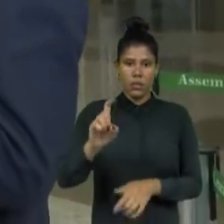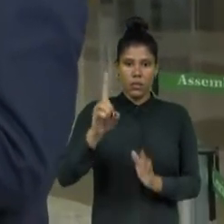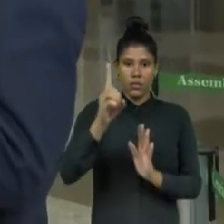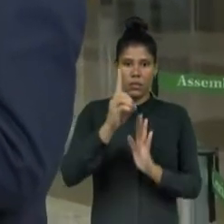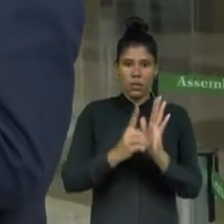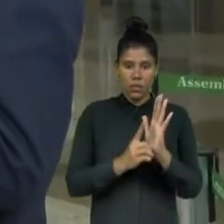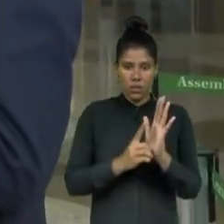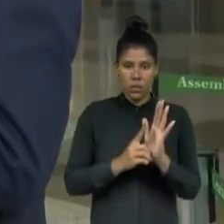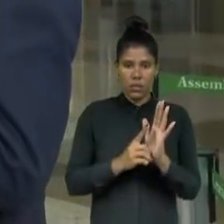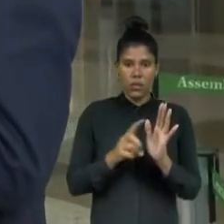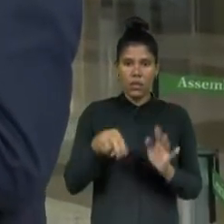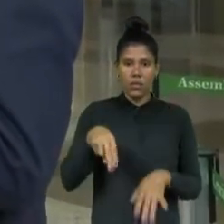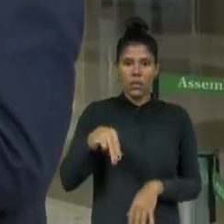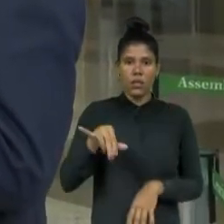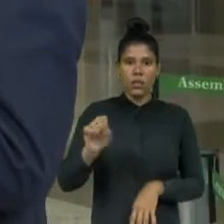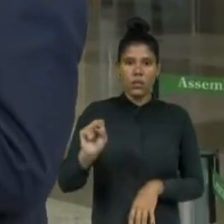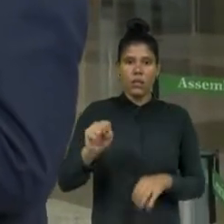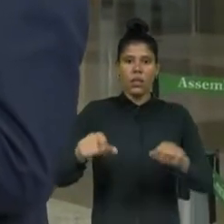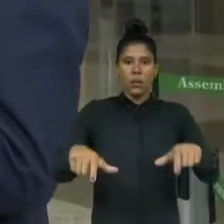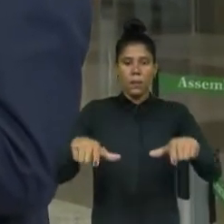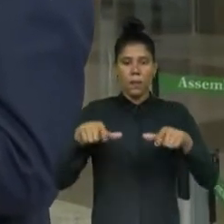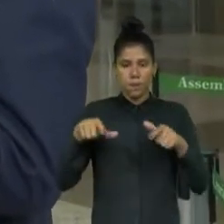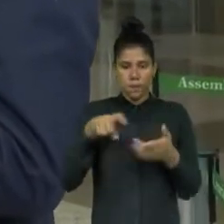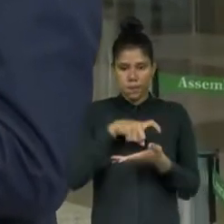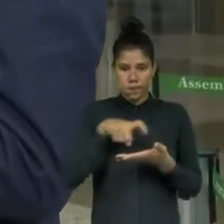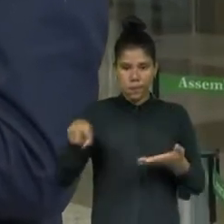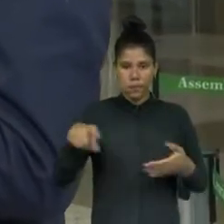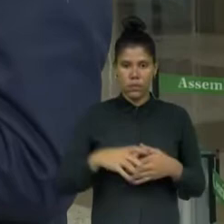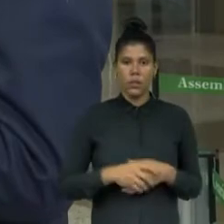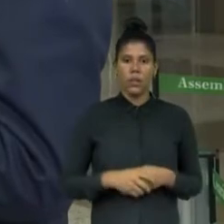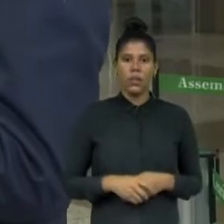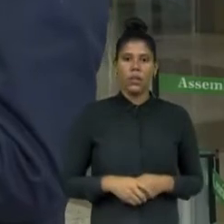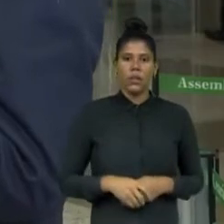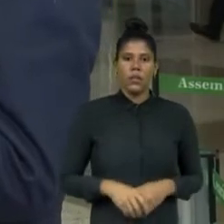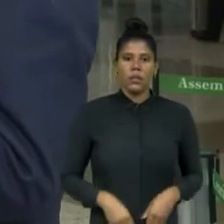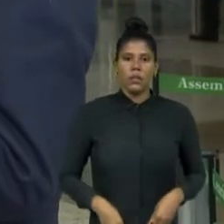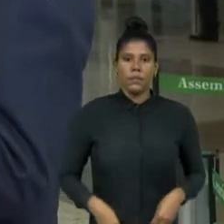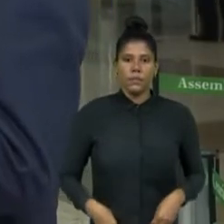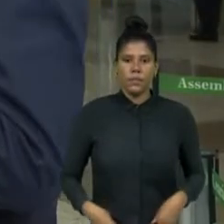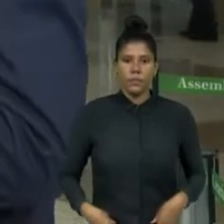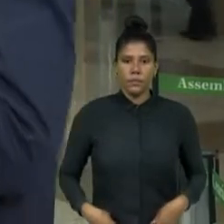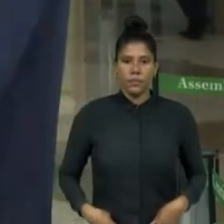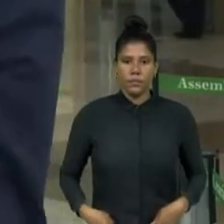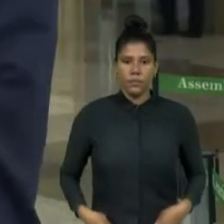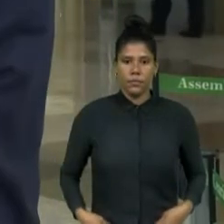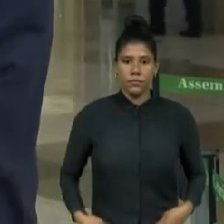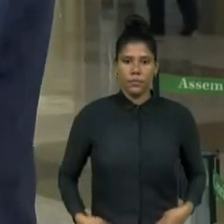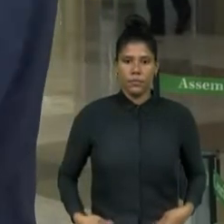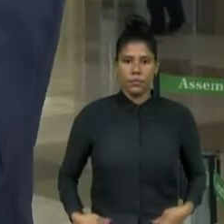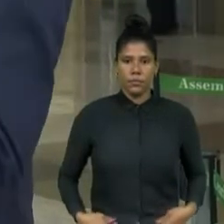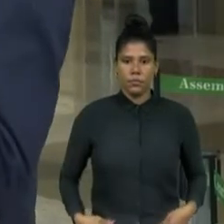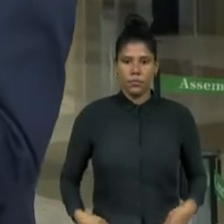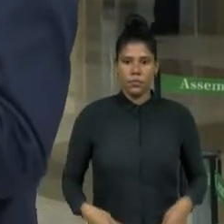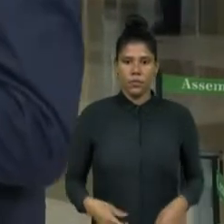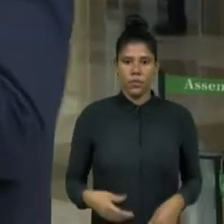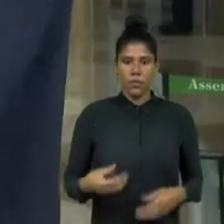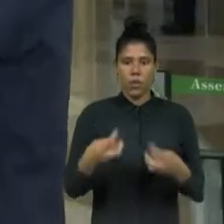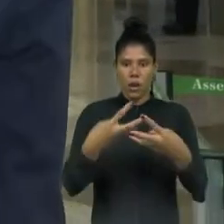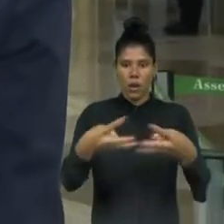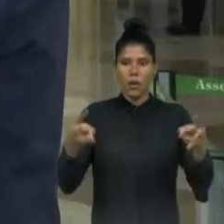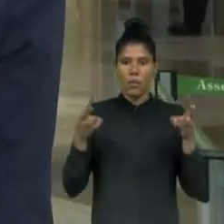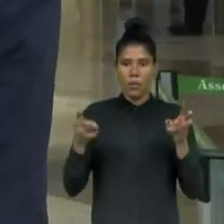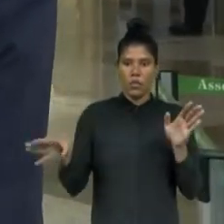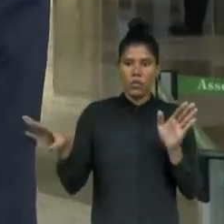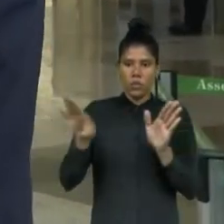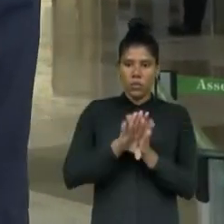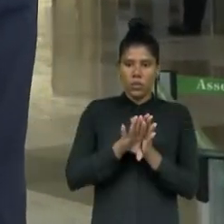que tem que está enquadrado no perfil a isenção da segunda via do RG. O caminhão, quando chega, eu fiquei agora curioso, o caminhão